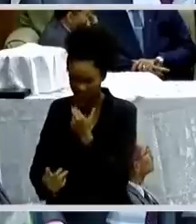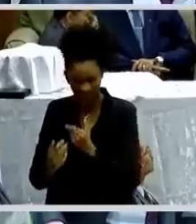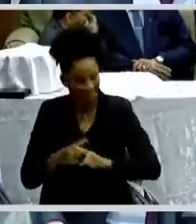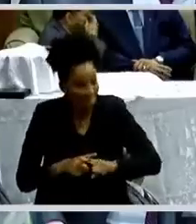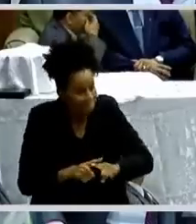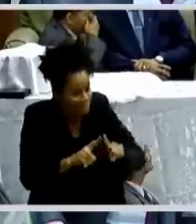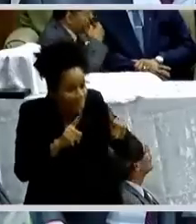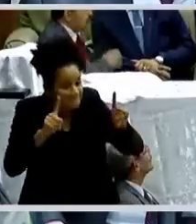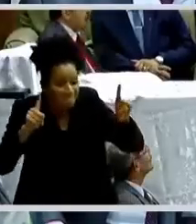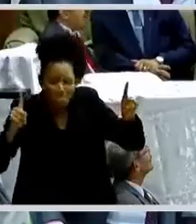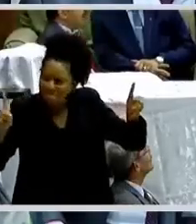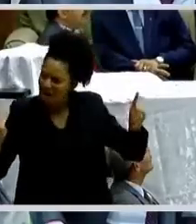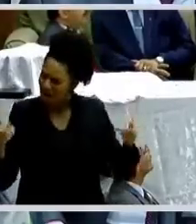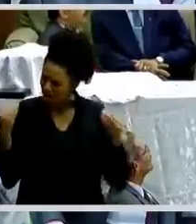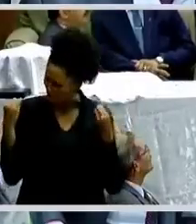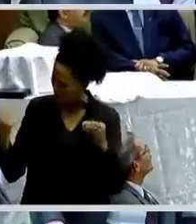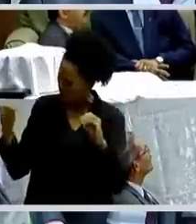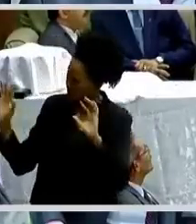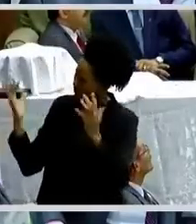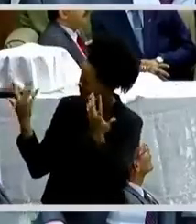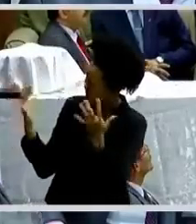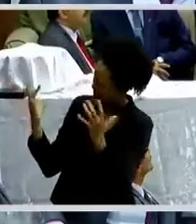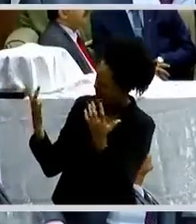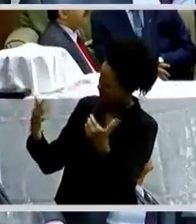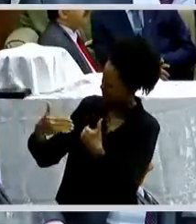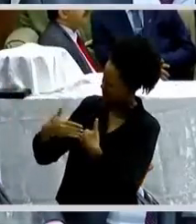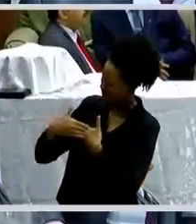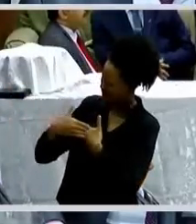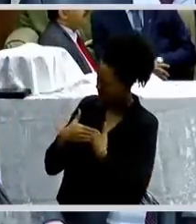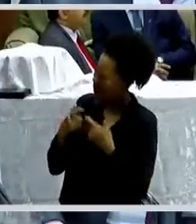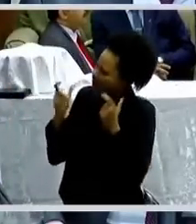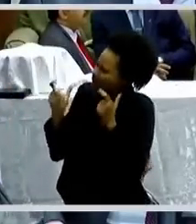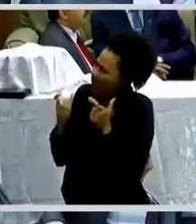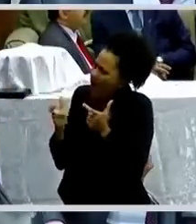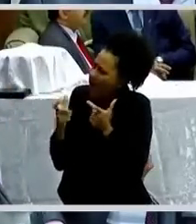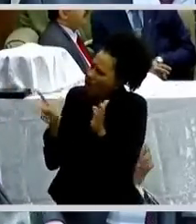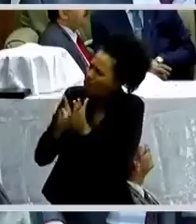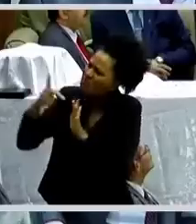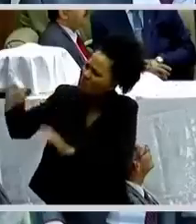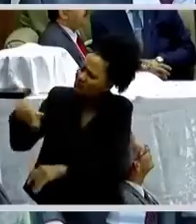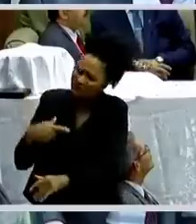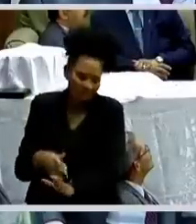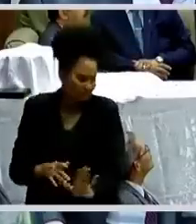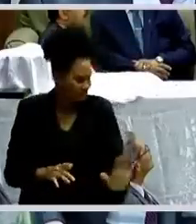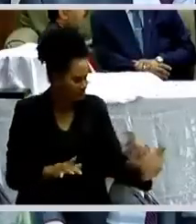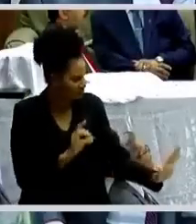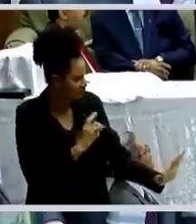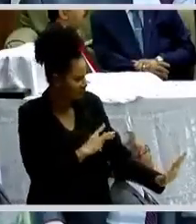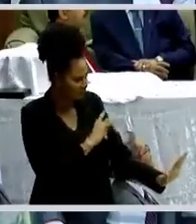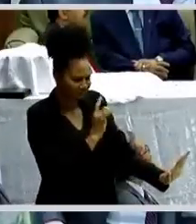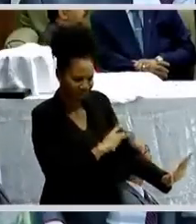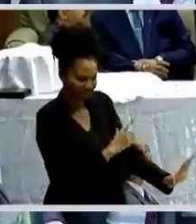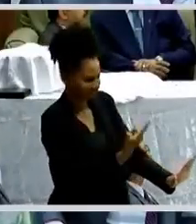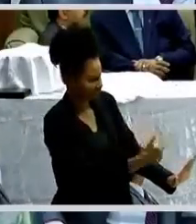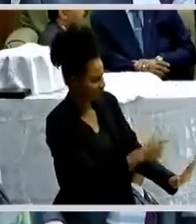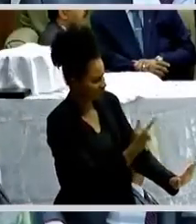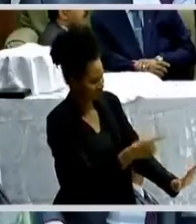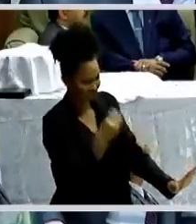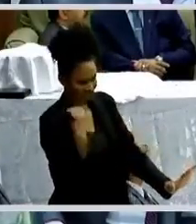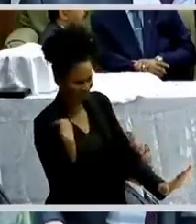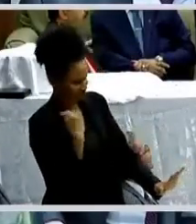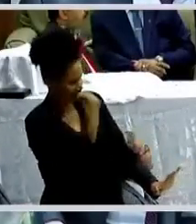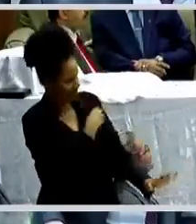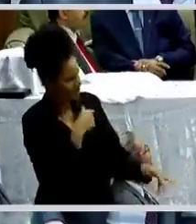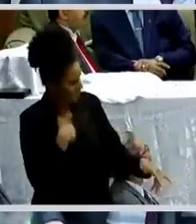Mas que saudação é esta? De onde me vem esta saudação? Não tenha medo, Maria. Sou eu,